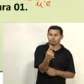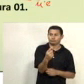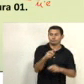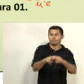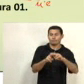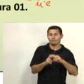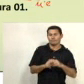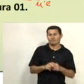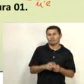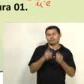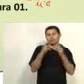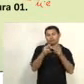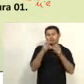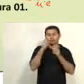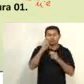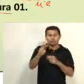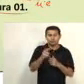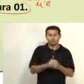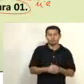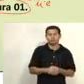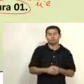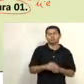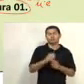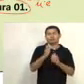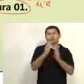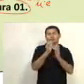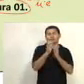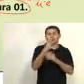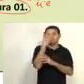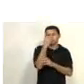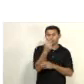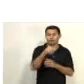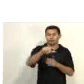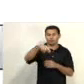Então, conforme a gente vai ver na figura